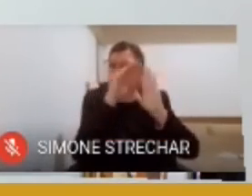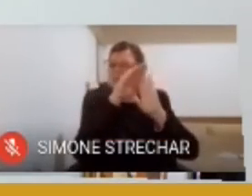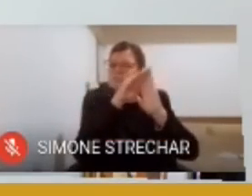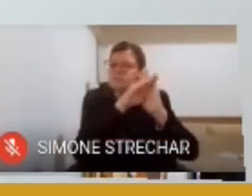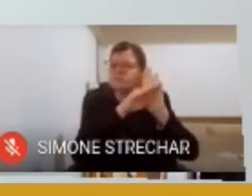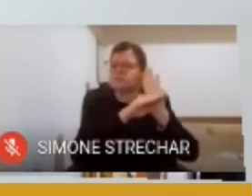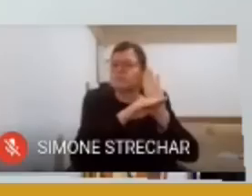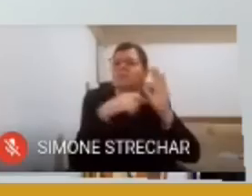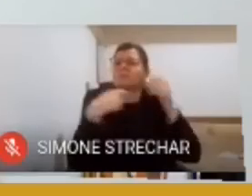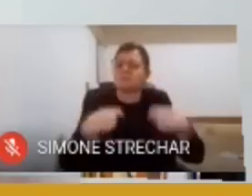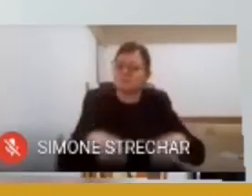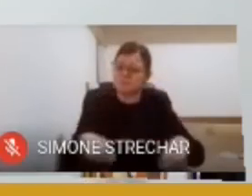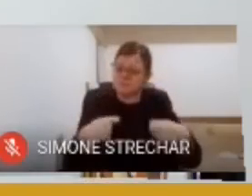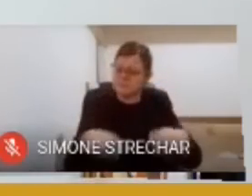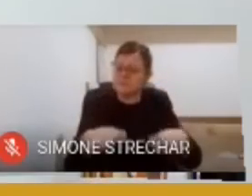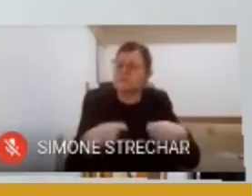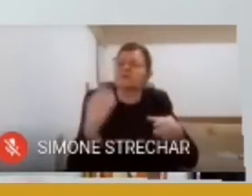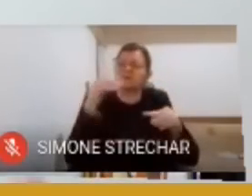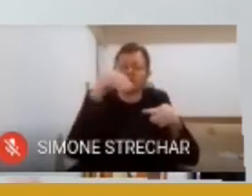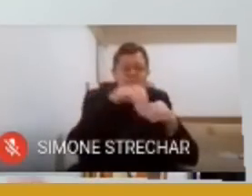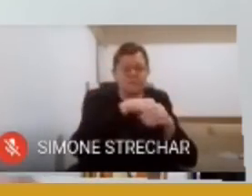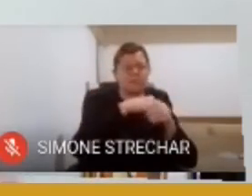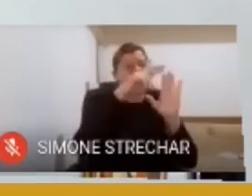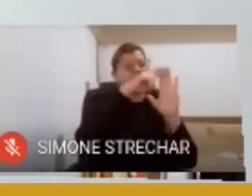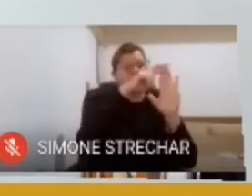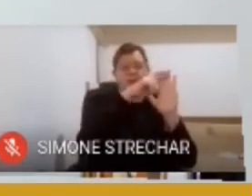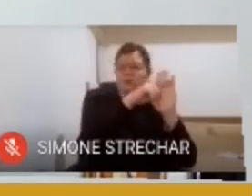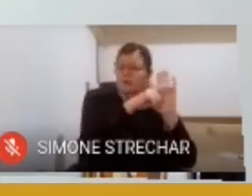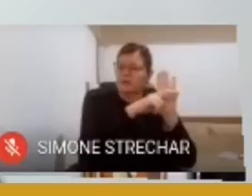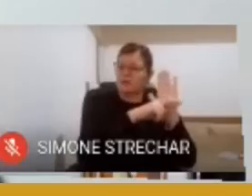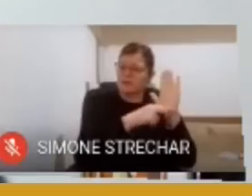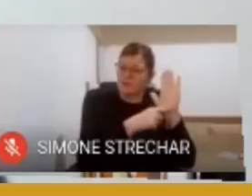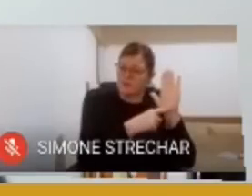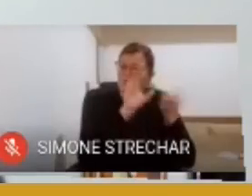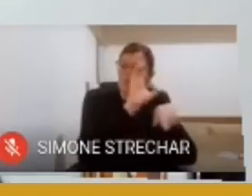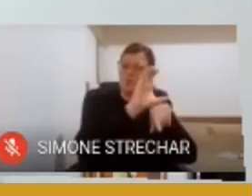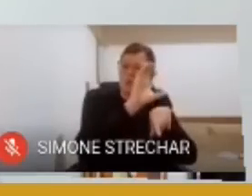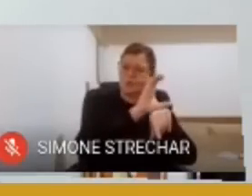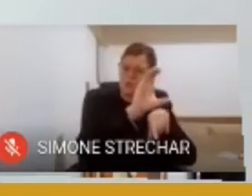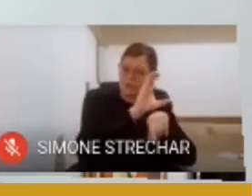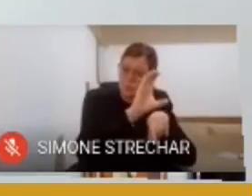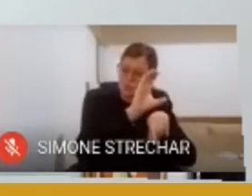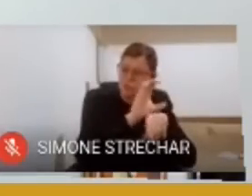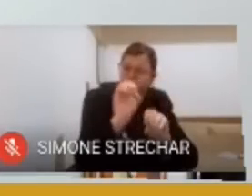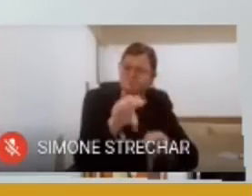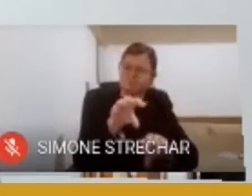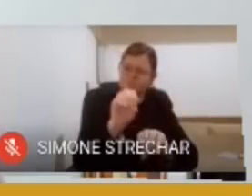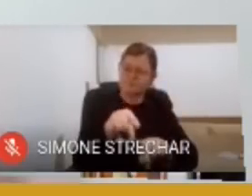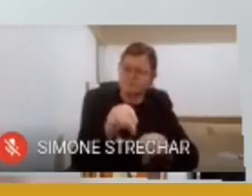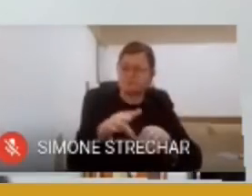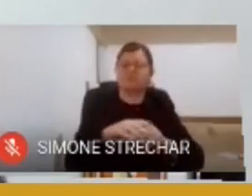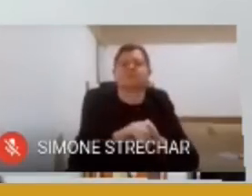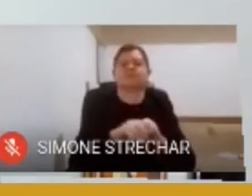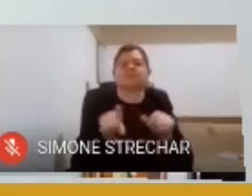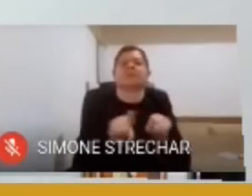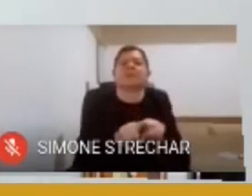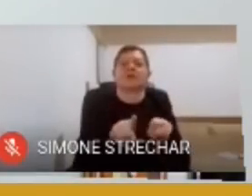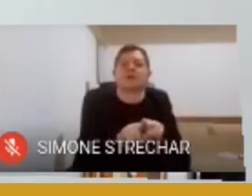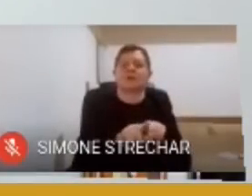feito cotidianamente, todos os dias, semanalmente. A mesma coisa é em relação aos cuidados com a violência